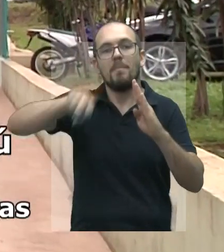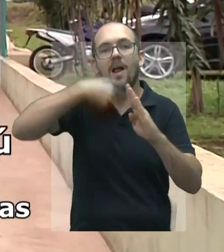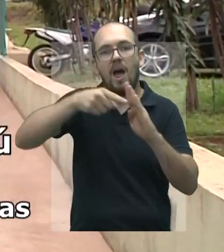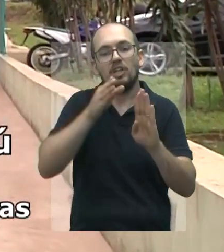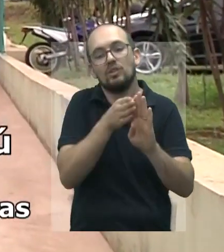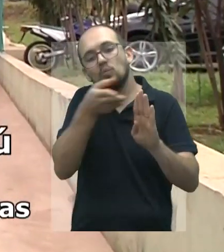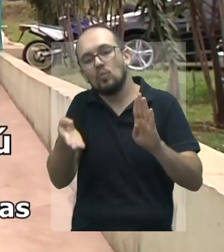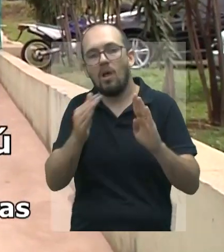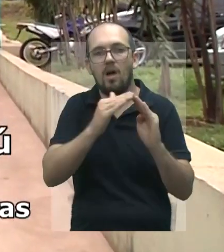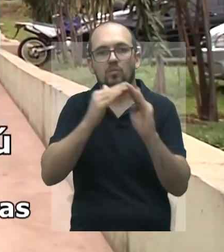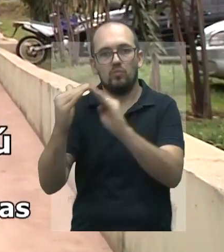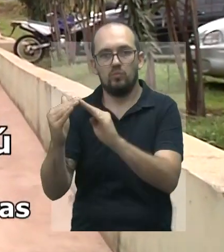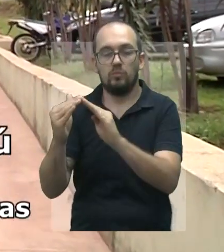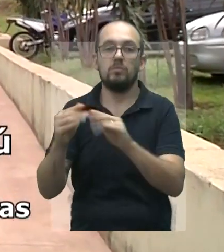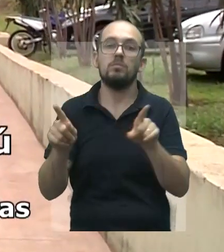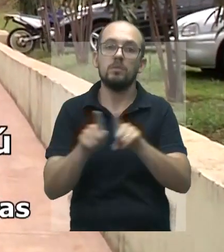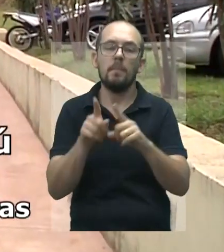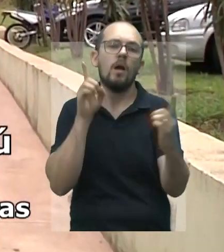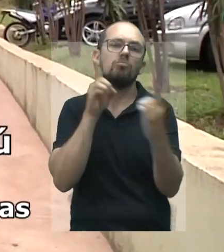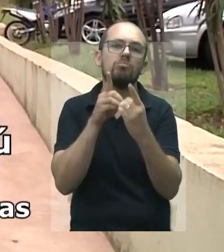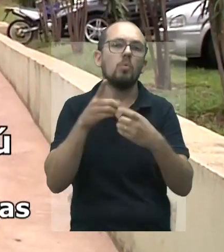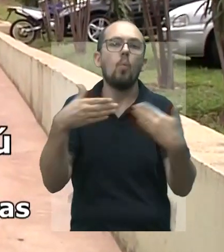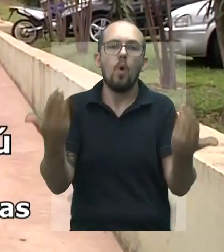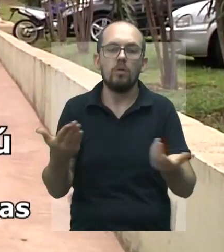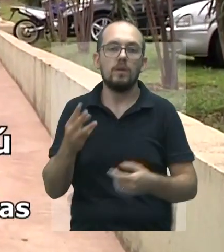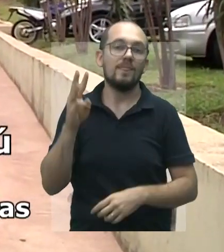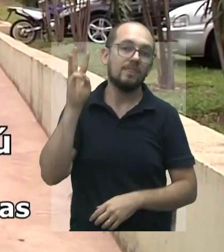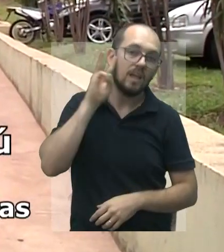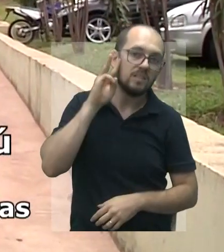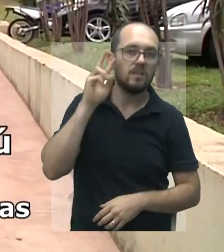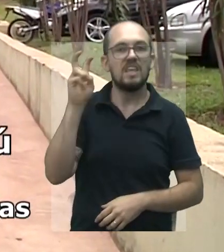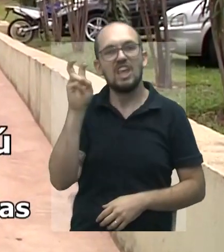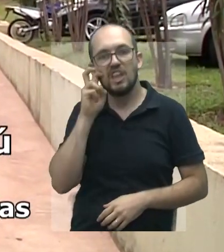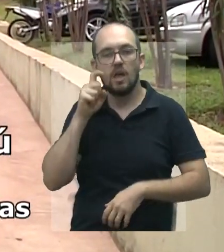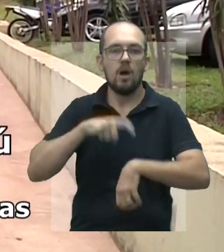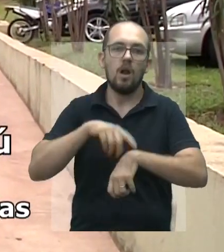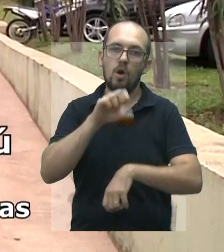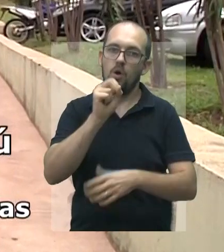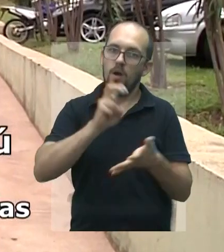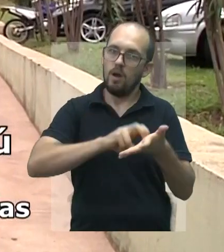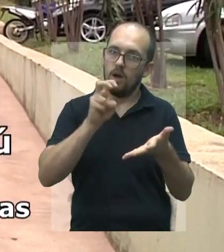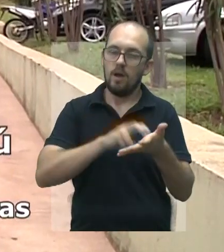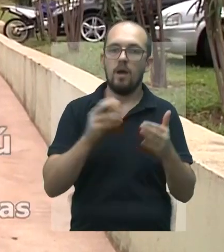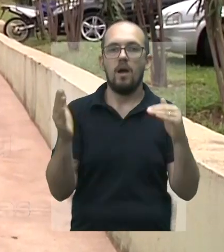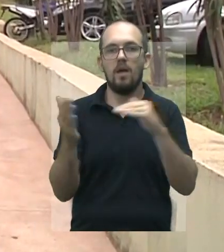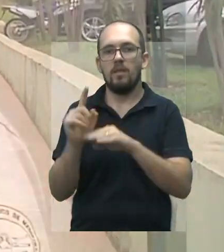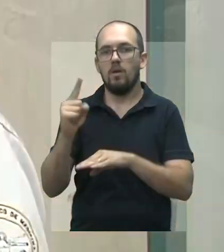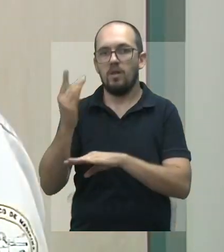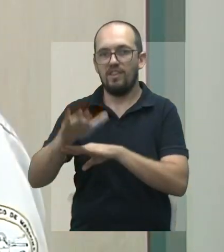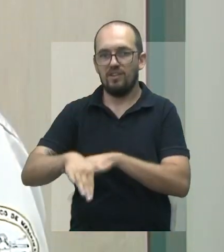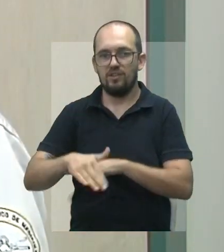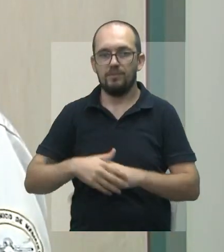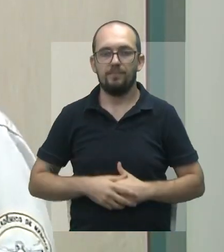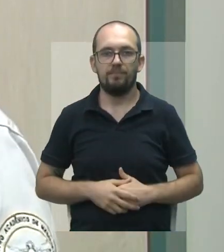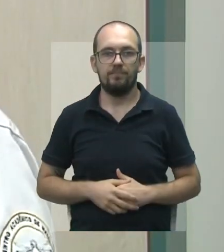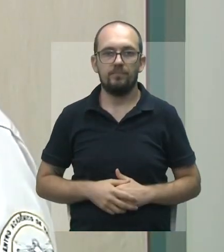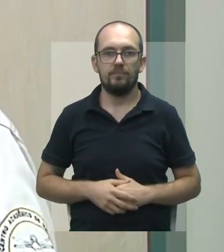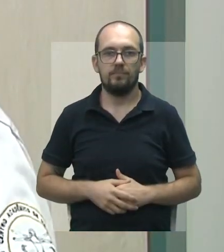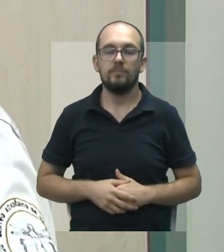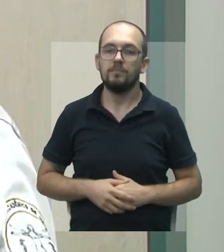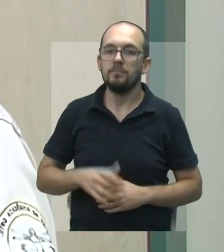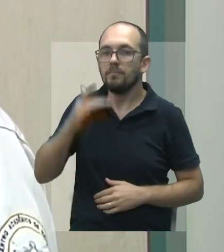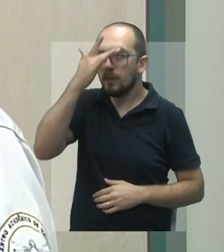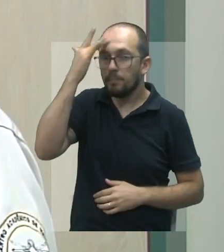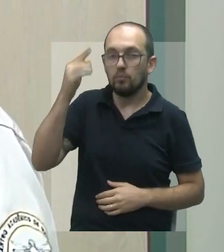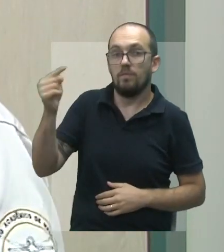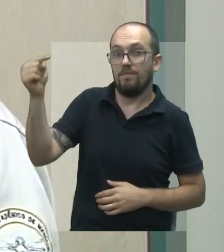Perlatti. E o atendimento será às terças e quintas-feiras, das 8 horas da manhã à 1 da tarde. Ela vem até aqui a